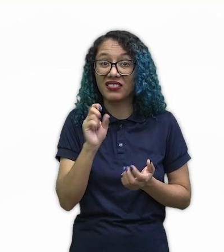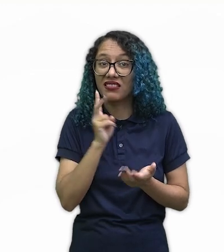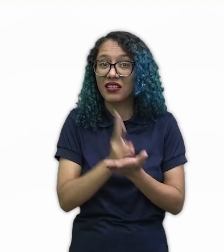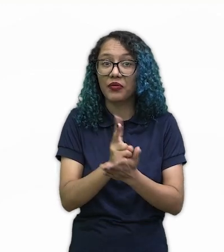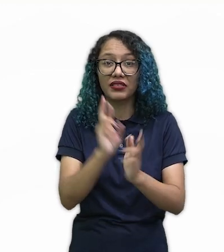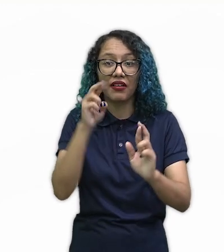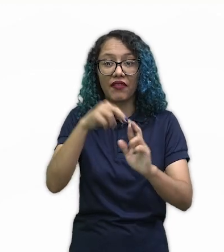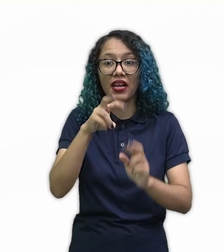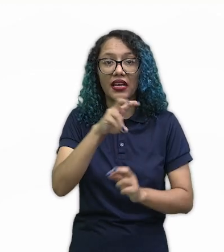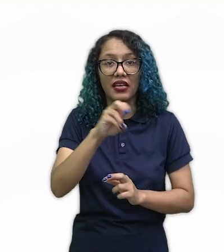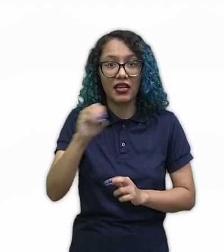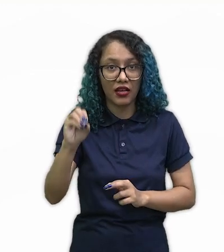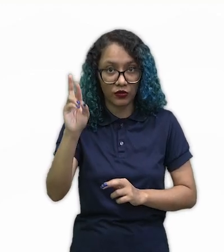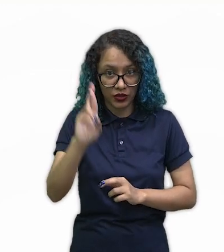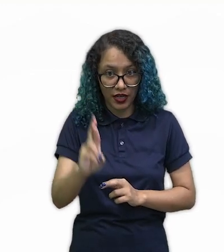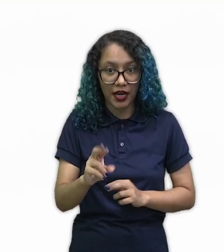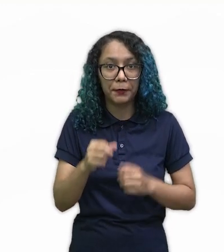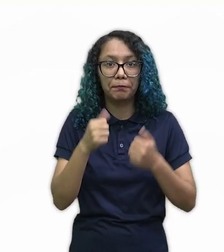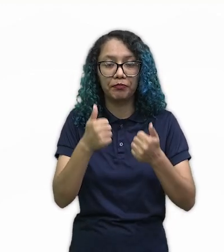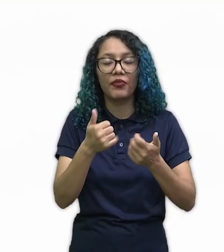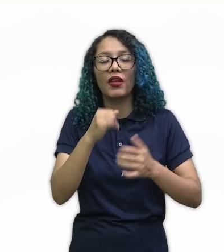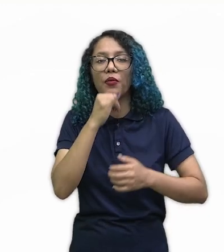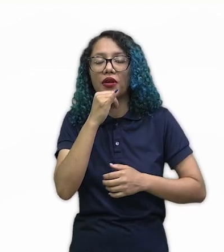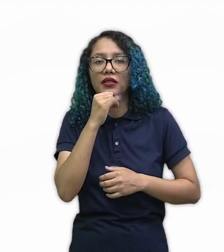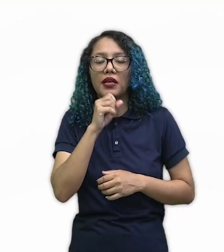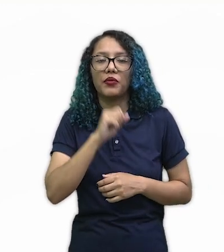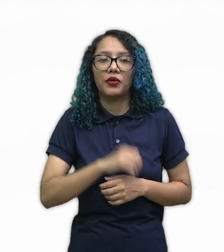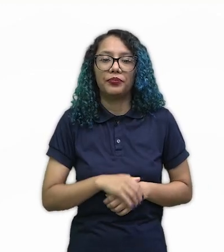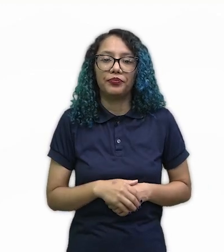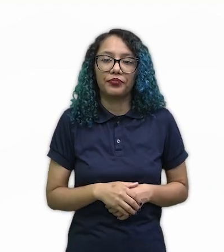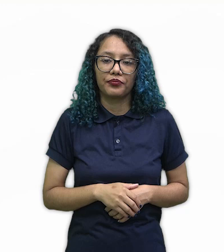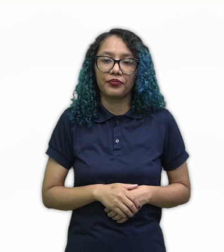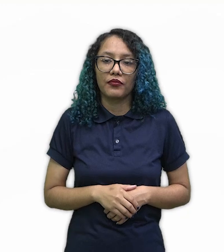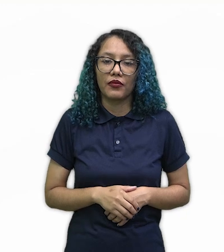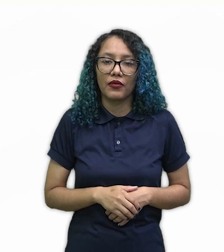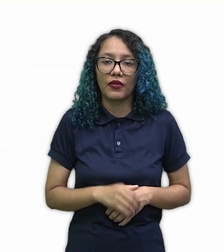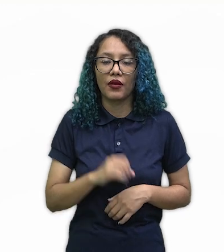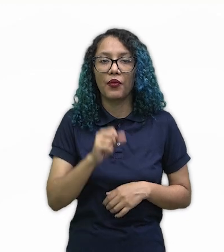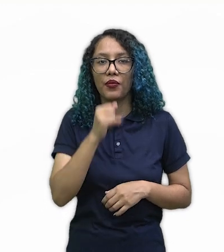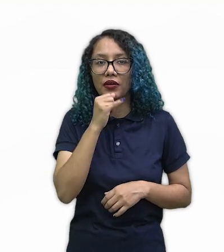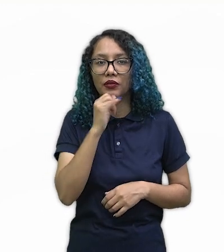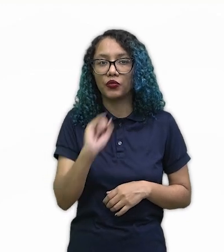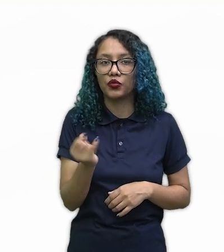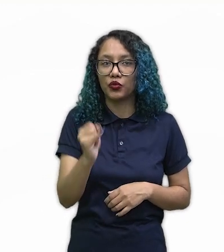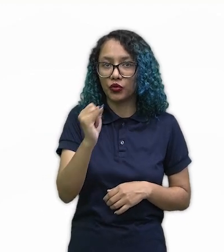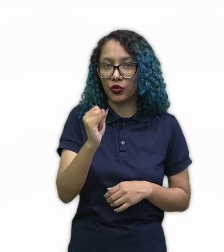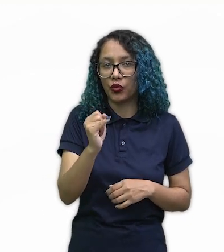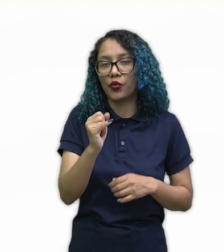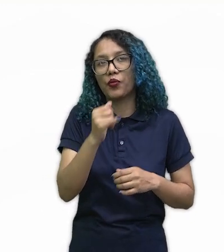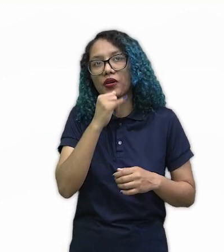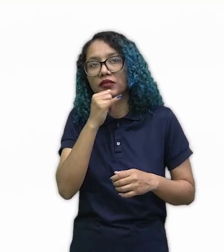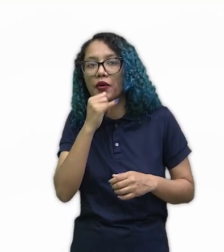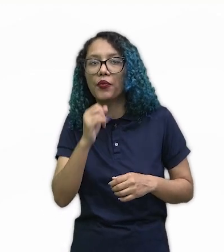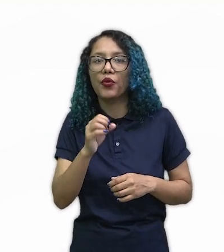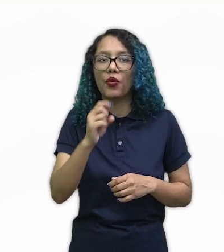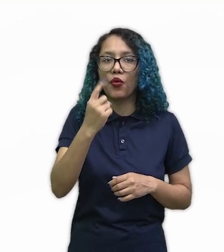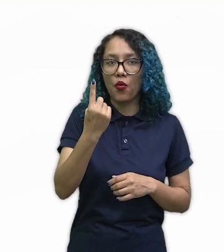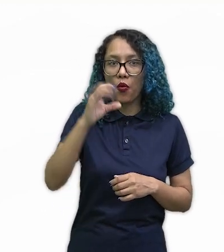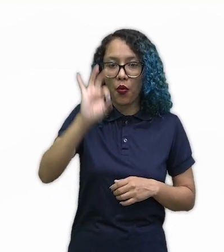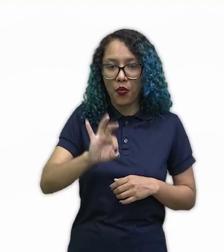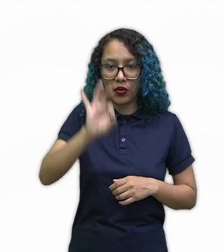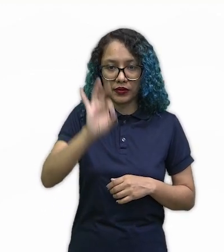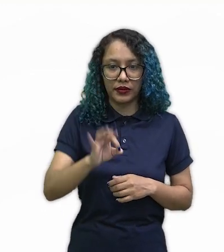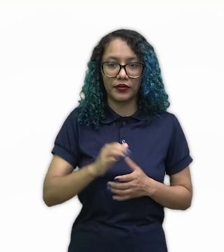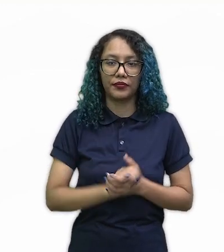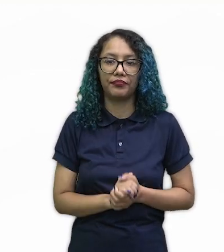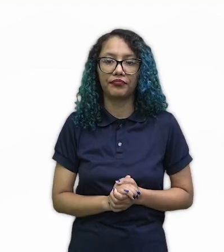vamos supor que, de repente, os juros aí dessa operação é de 1%. Então, nós temos aqui uma